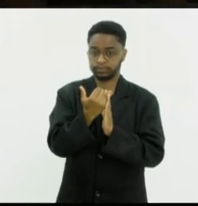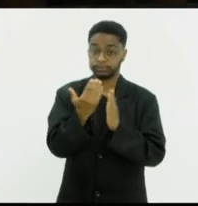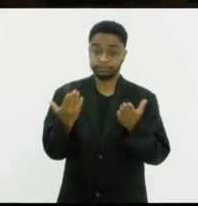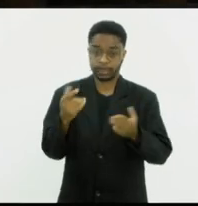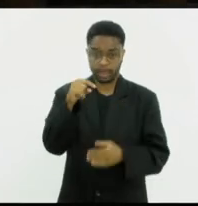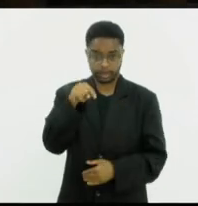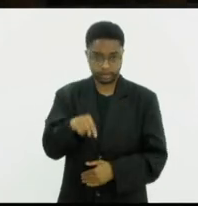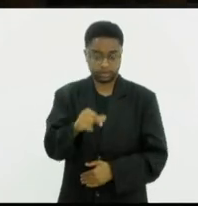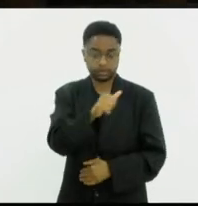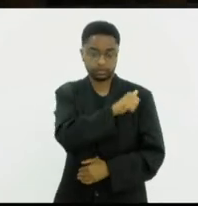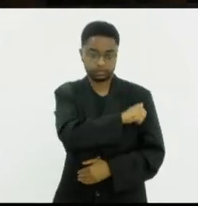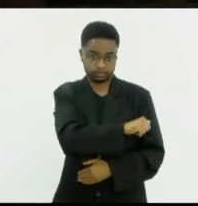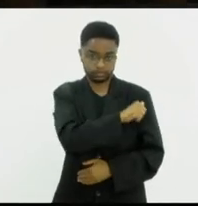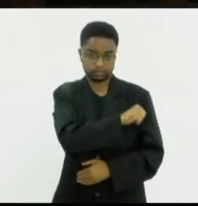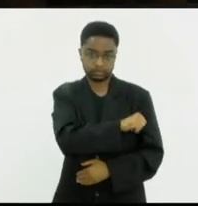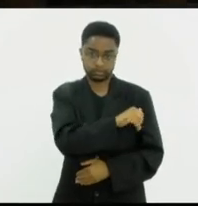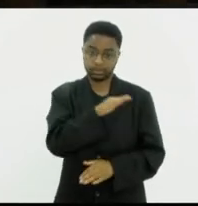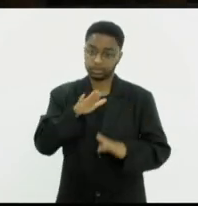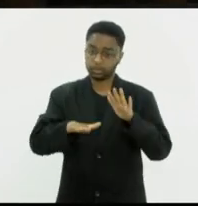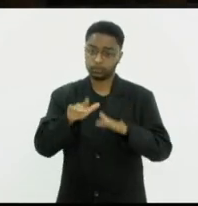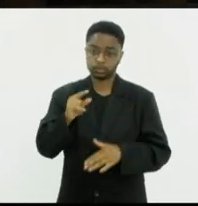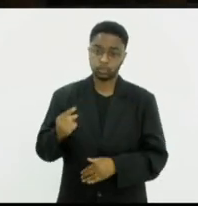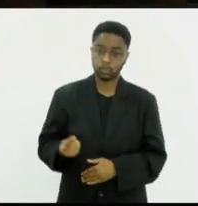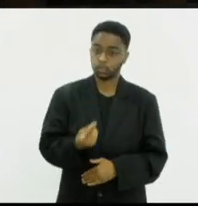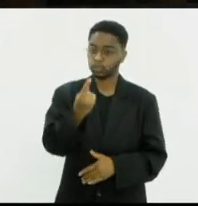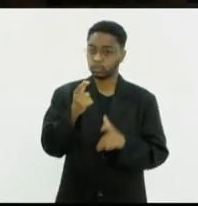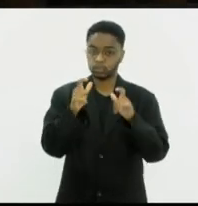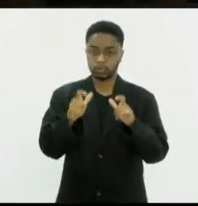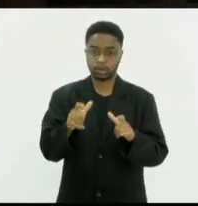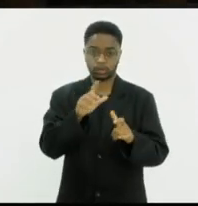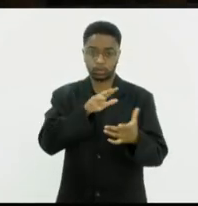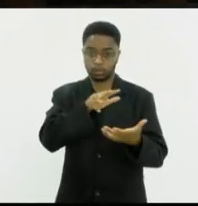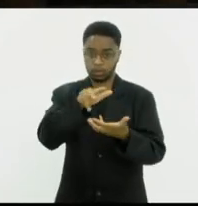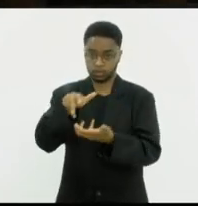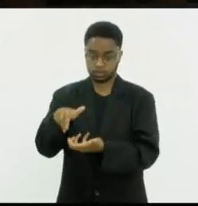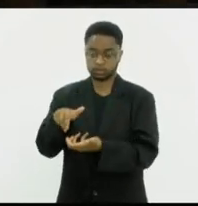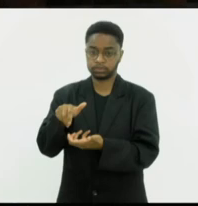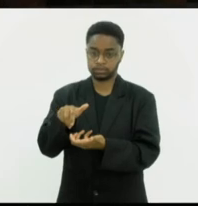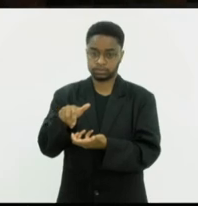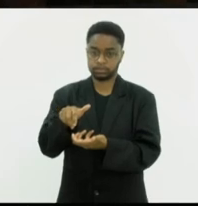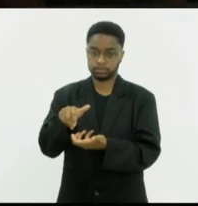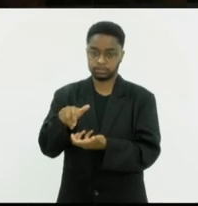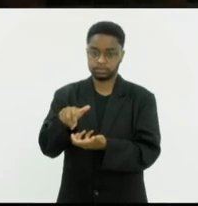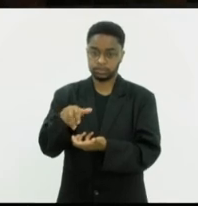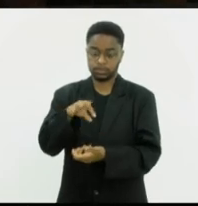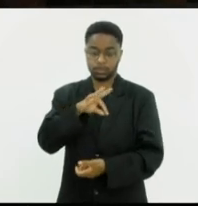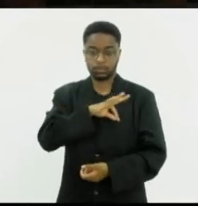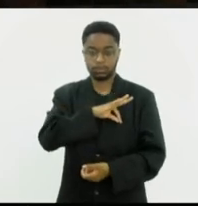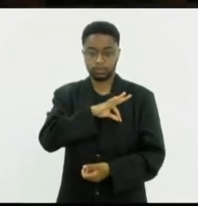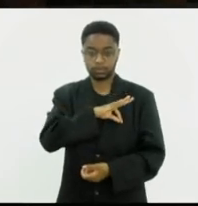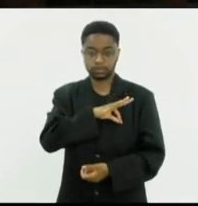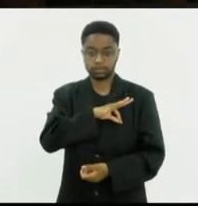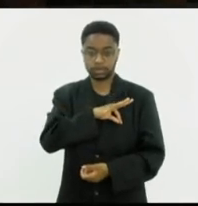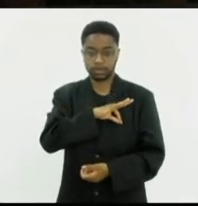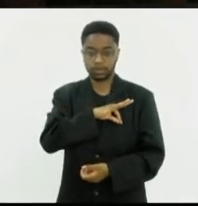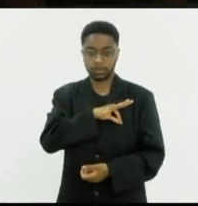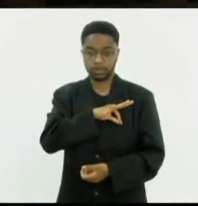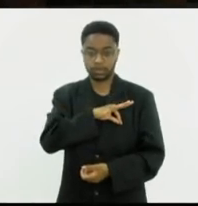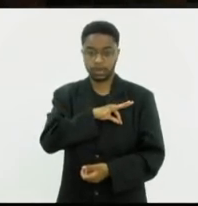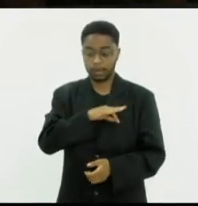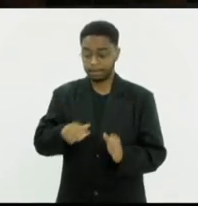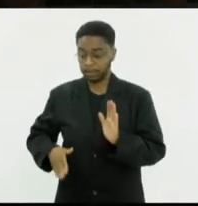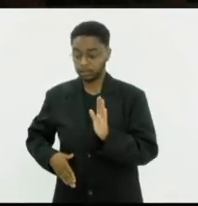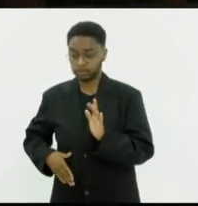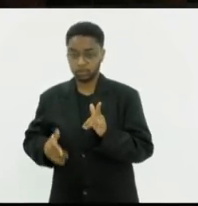Janeiro deve ser o único lugar do mundo que o policial é caçado pelo